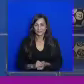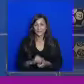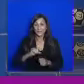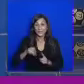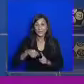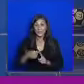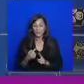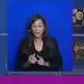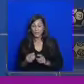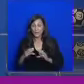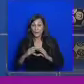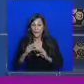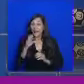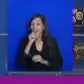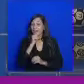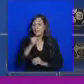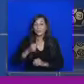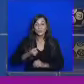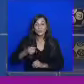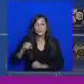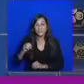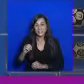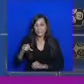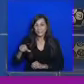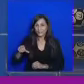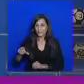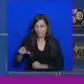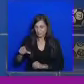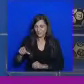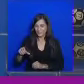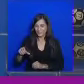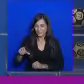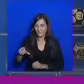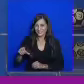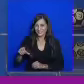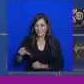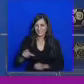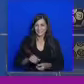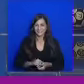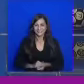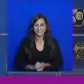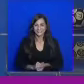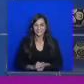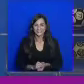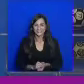Mais uma bola. Bola laranja, número 09, também com sinal diferencial na sua base.